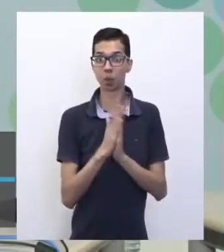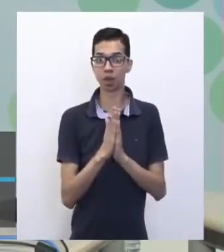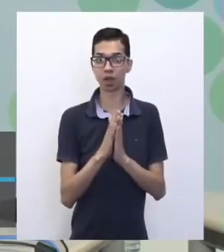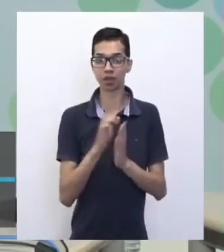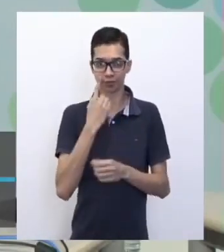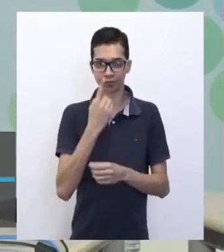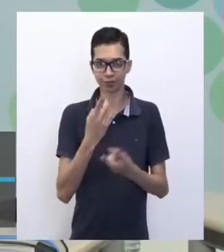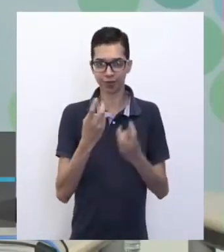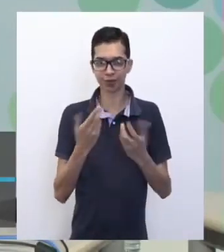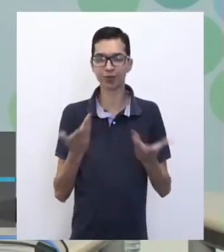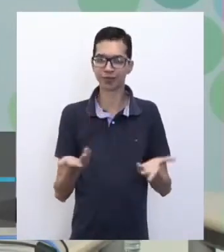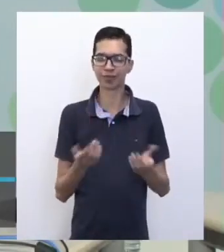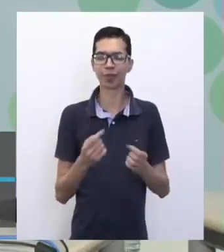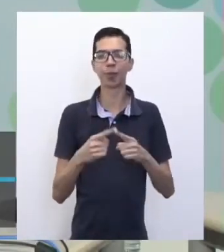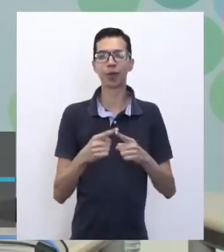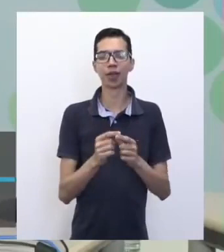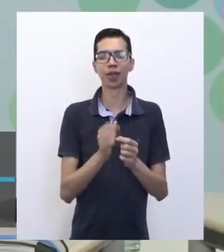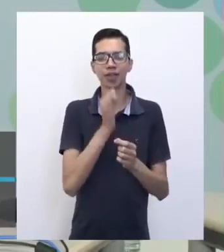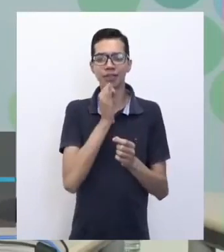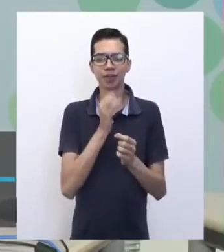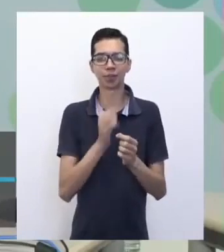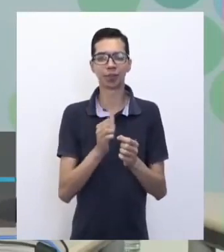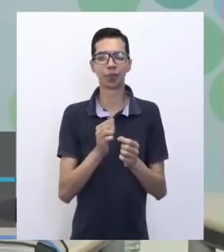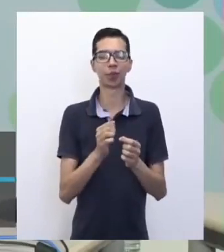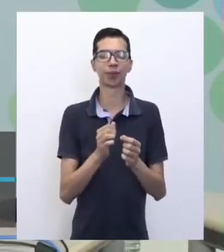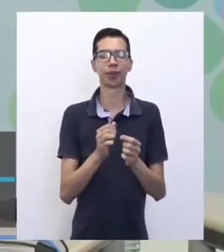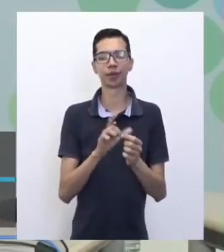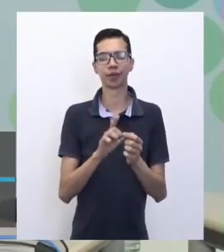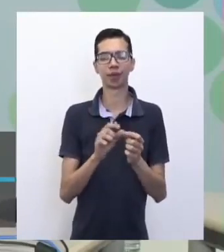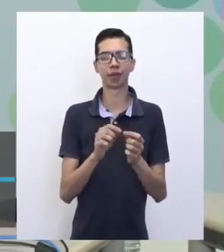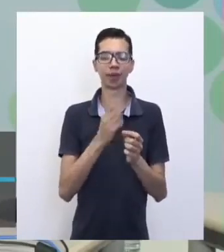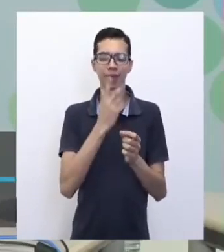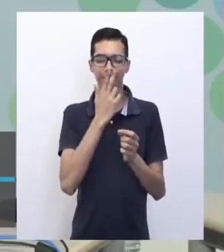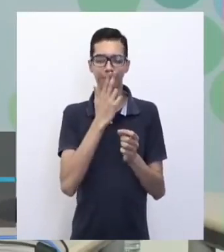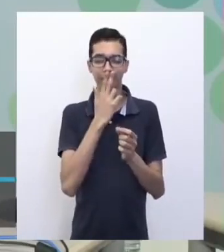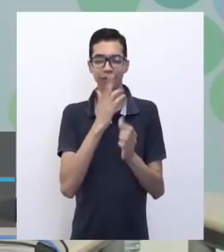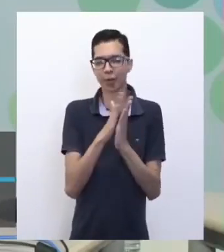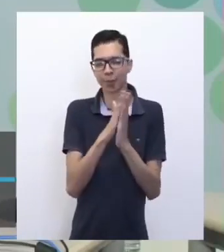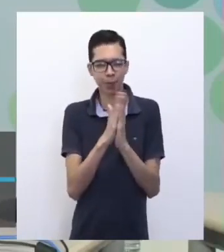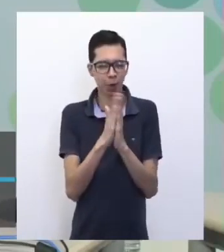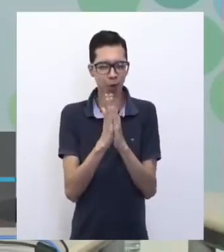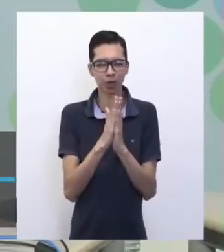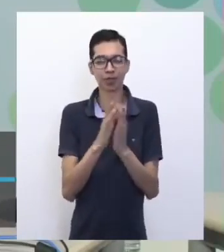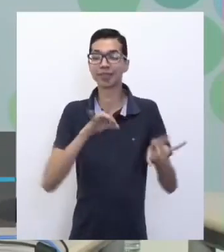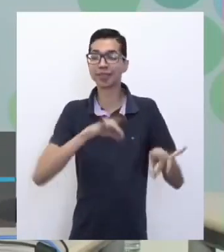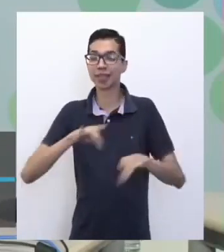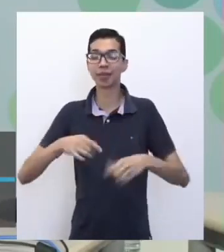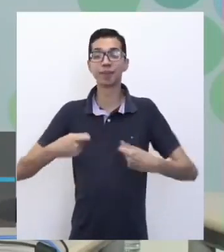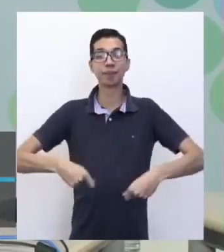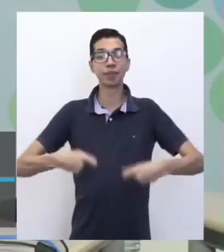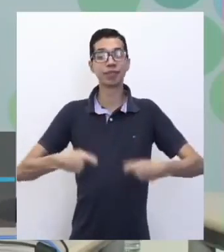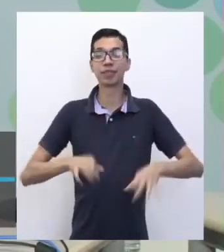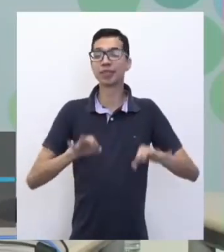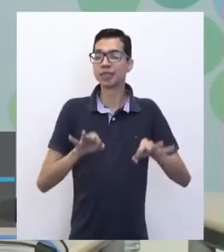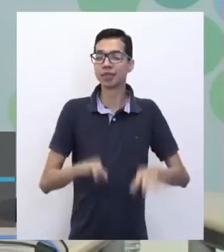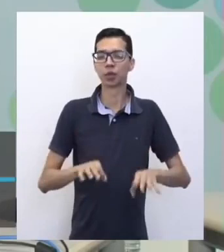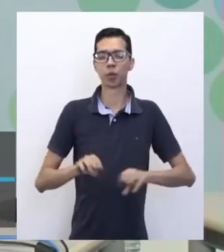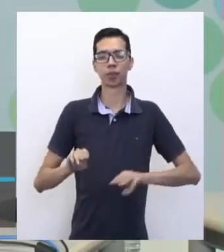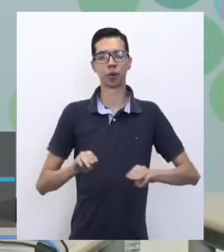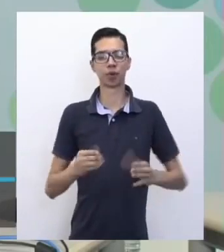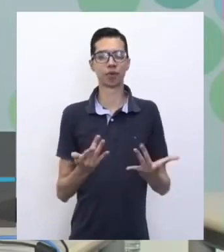isso você precisa conhecer muito bem as articulações, tem um domínio de corpo bem forte, tá?